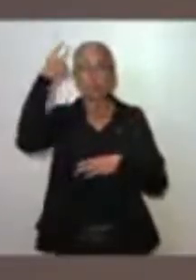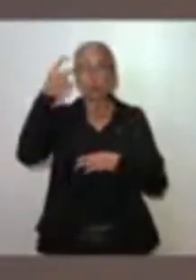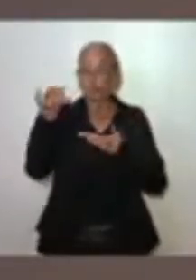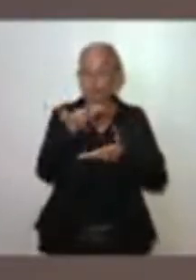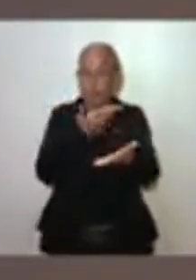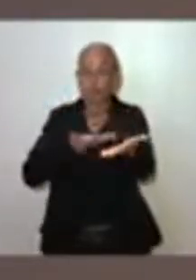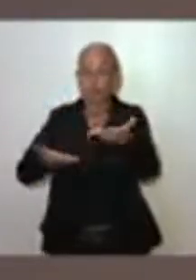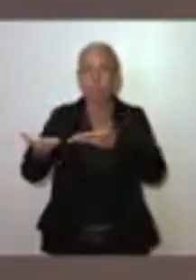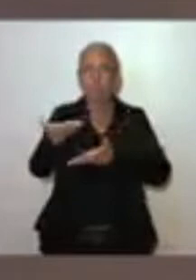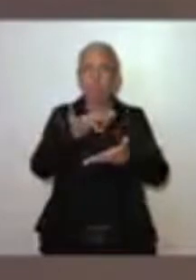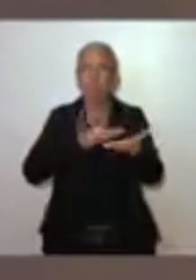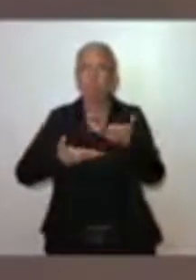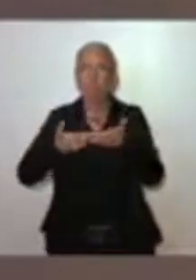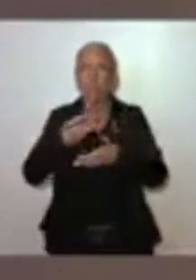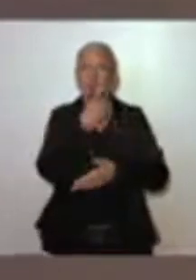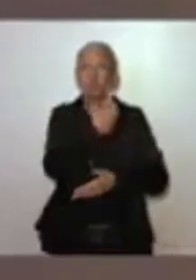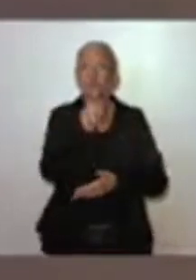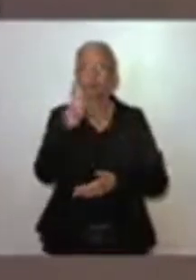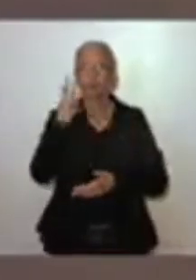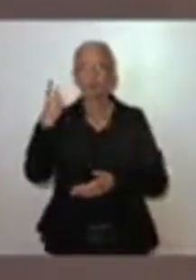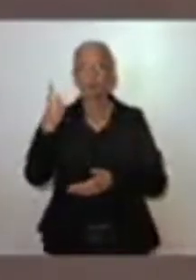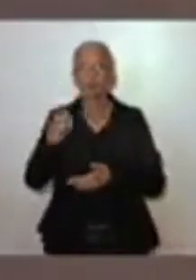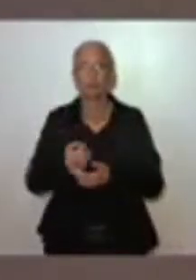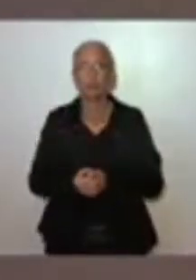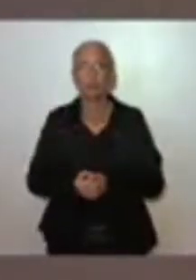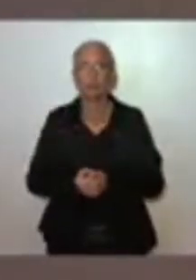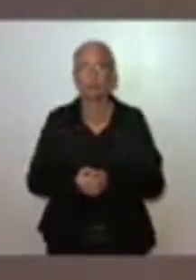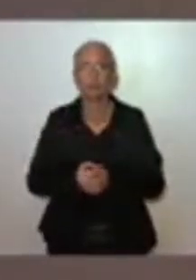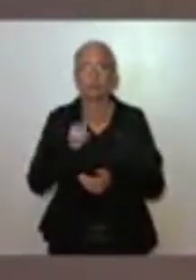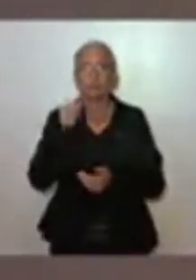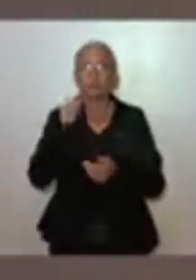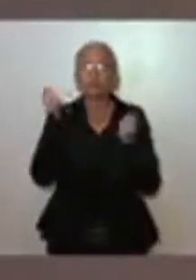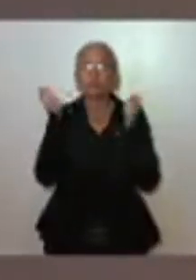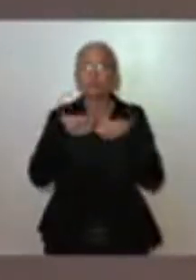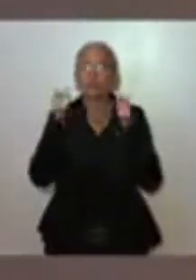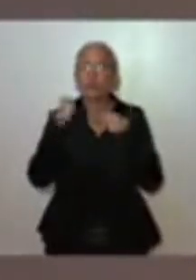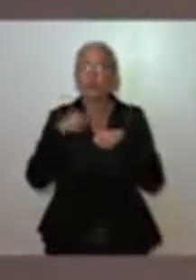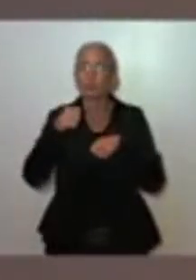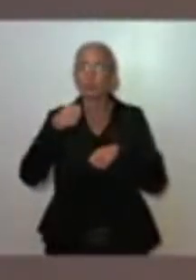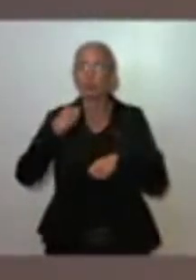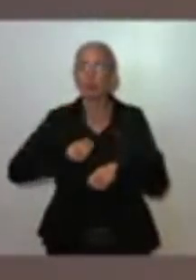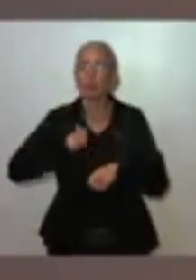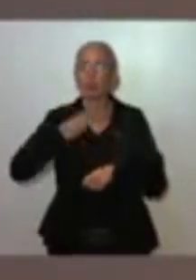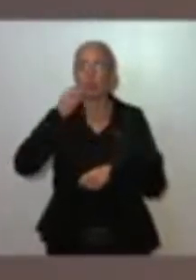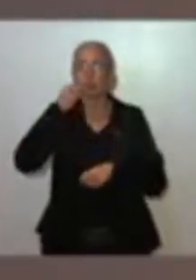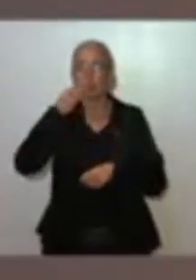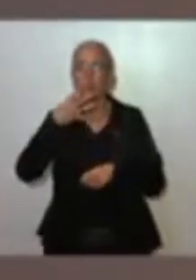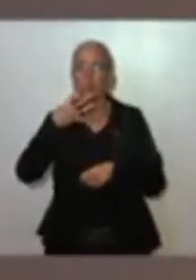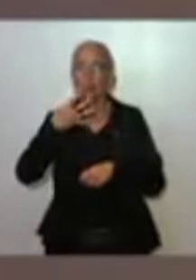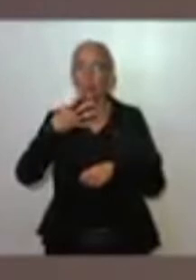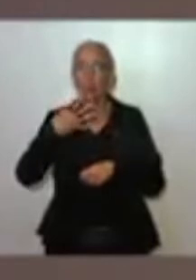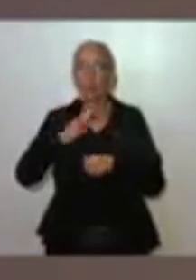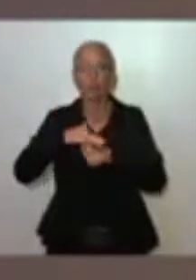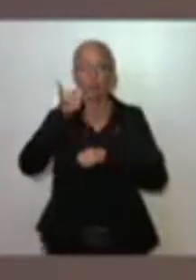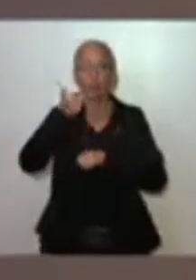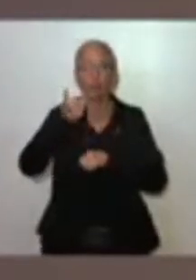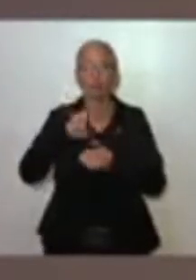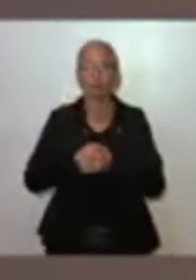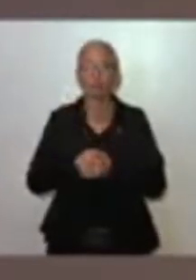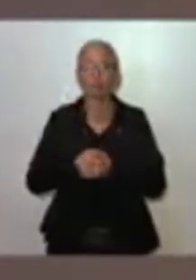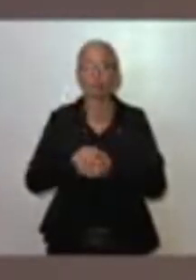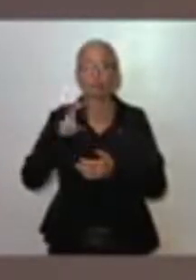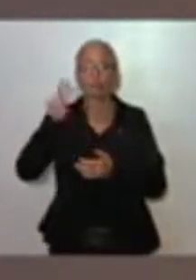falando de vocês e Como investir na vida boa uma vida melhor com